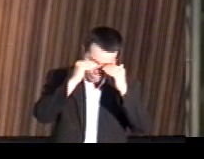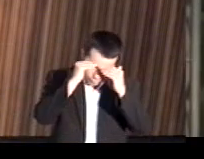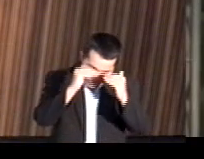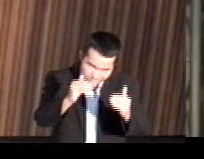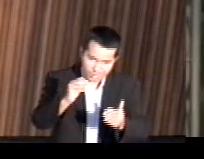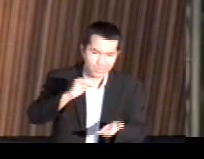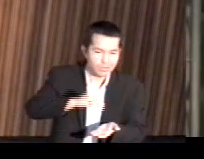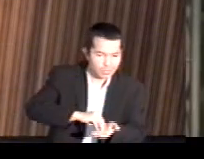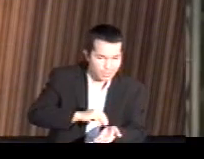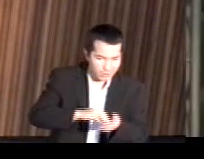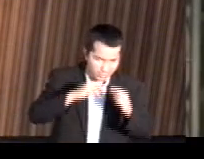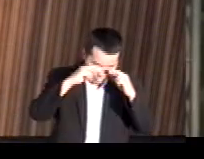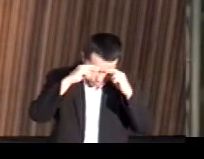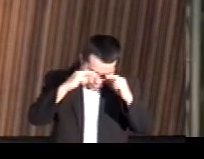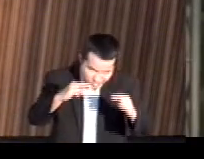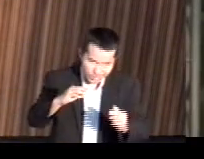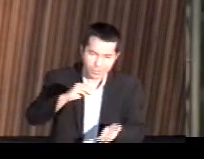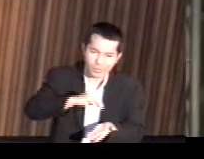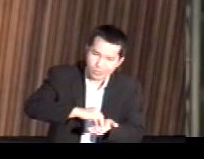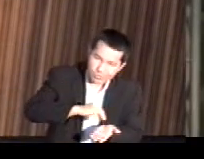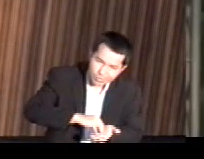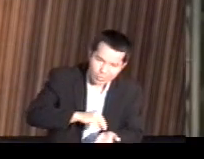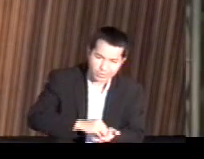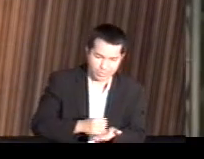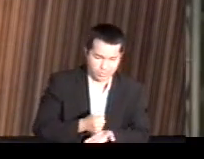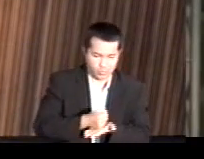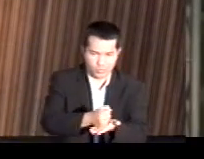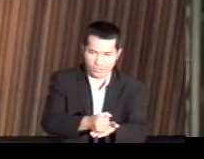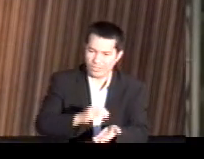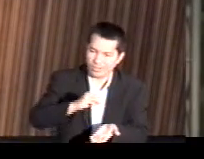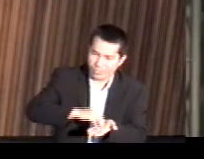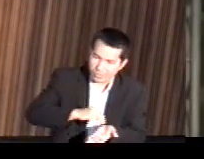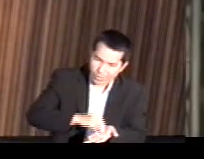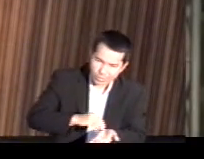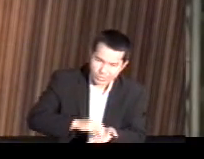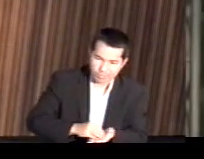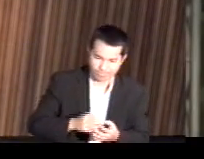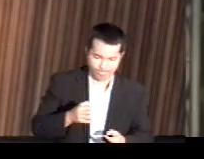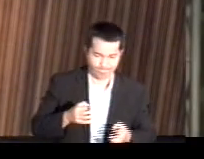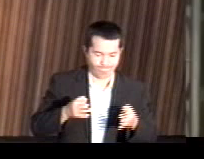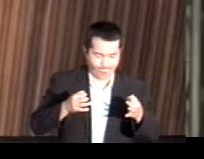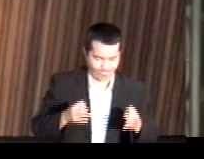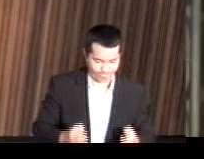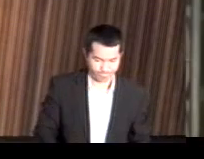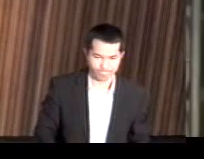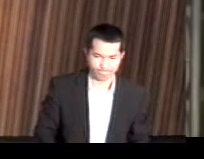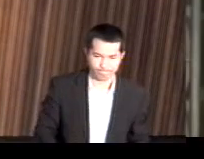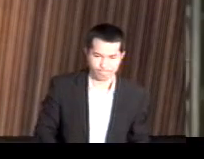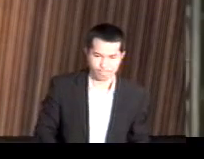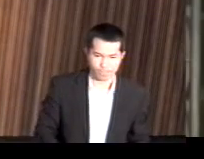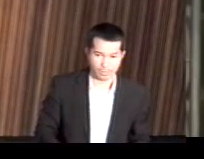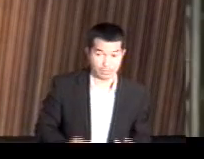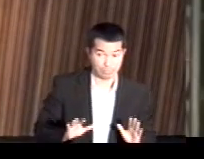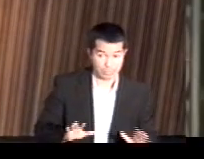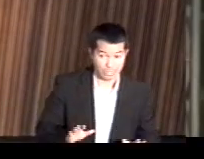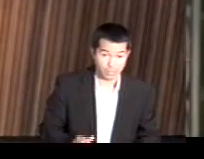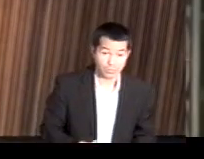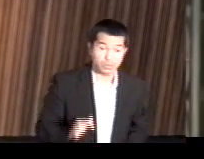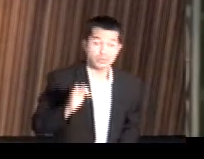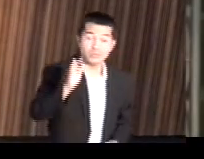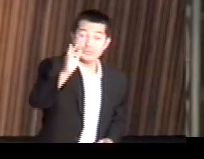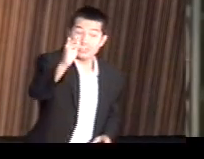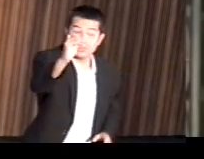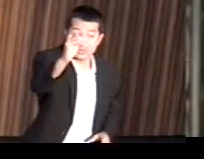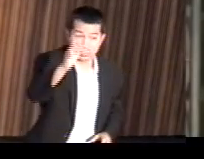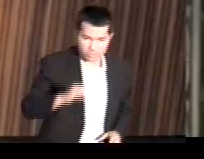definitivamente no juízo final. E que essa é uma realidade da Bíblia e é uma realidade da